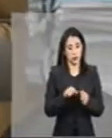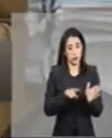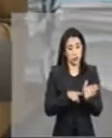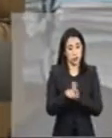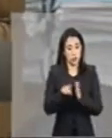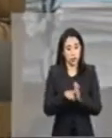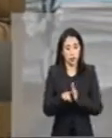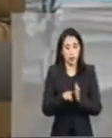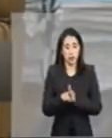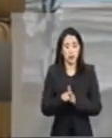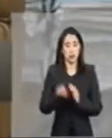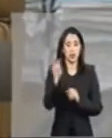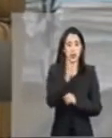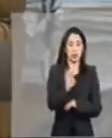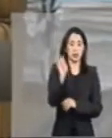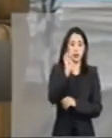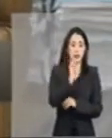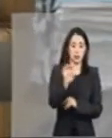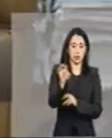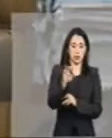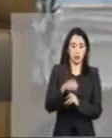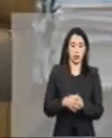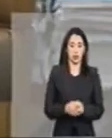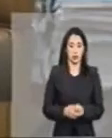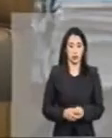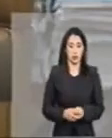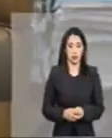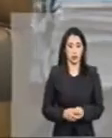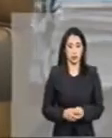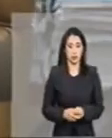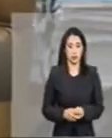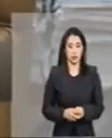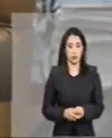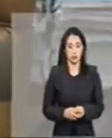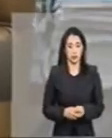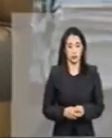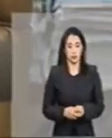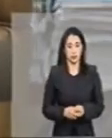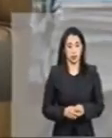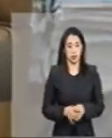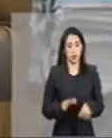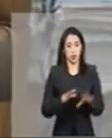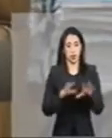do Estado e à obtenção